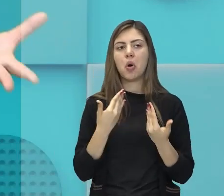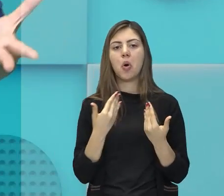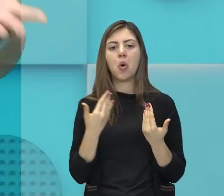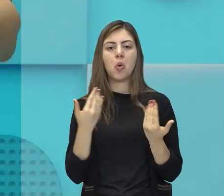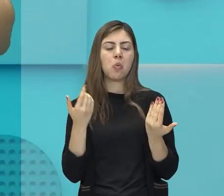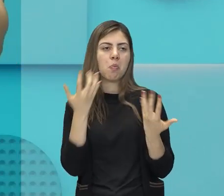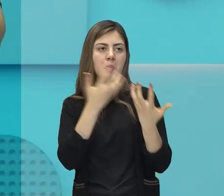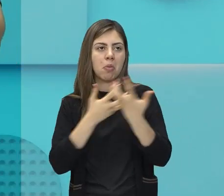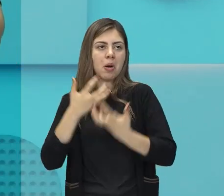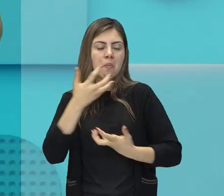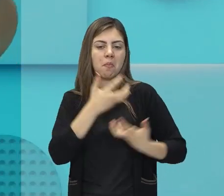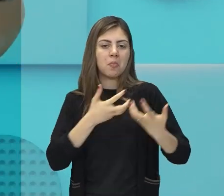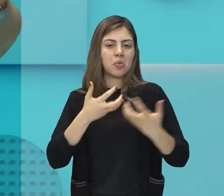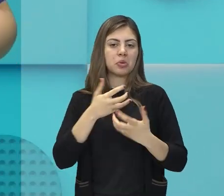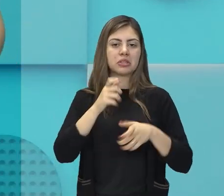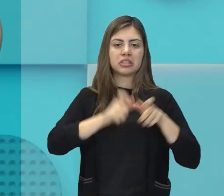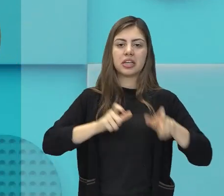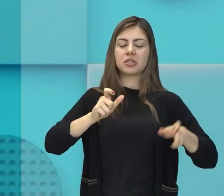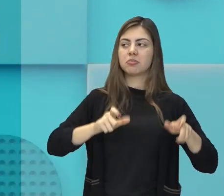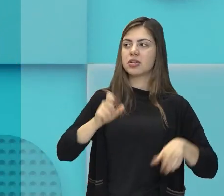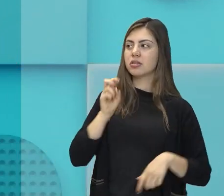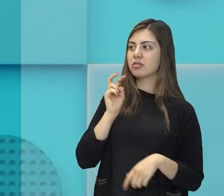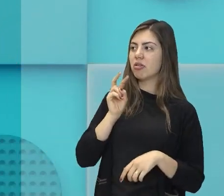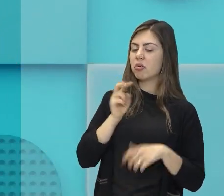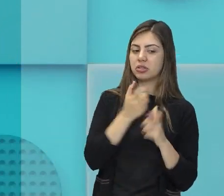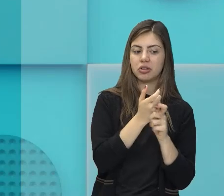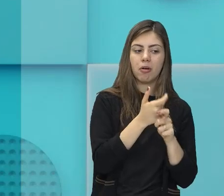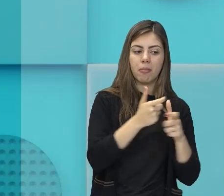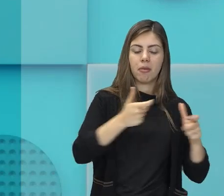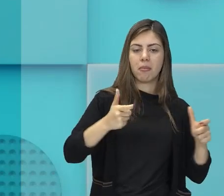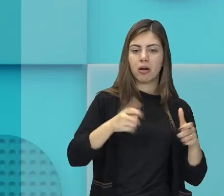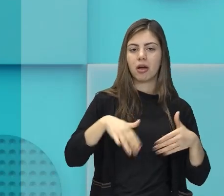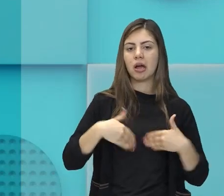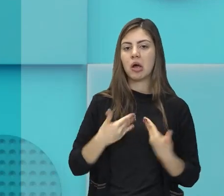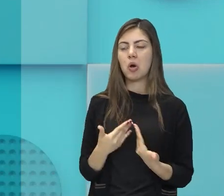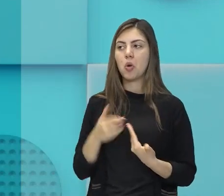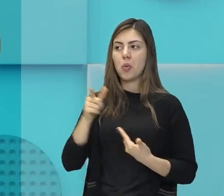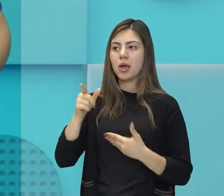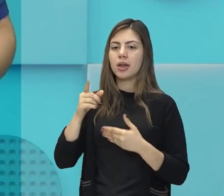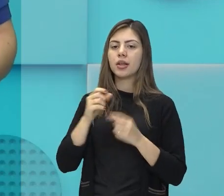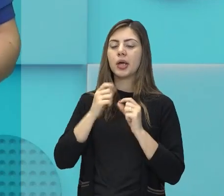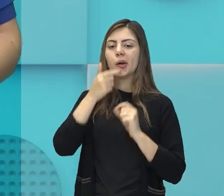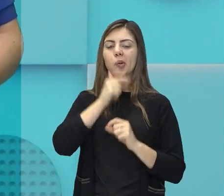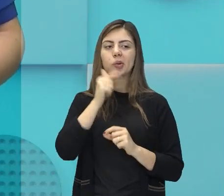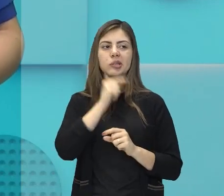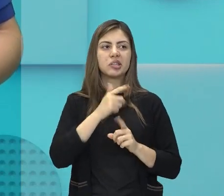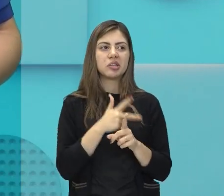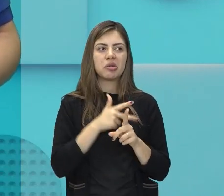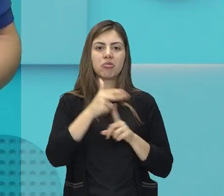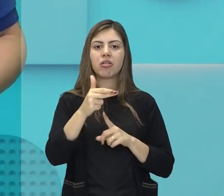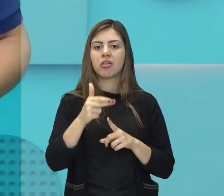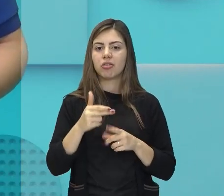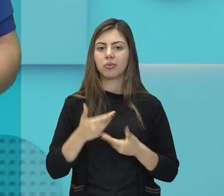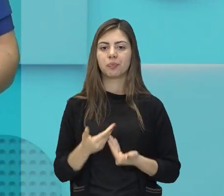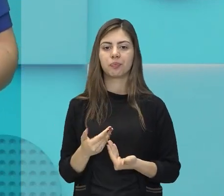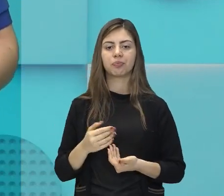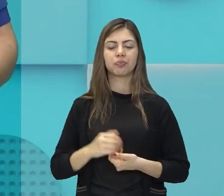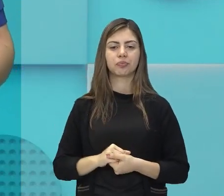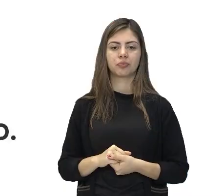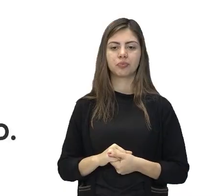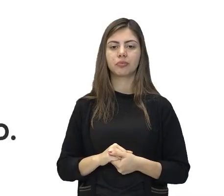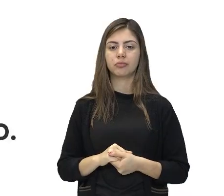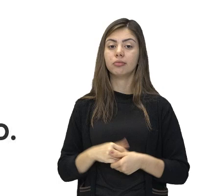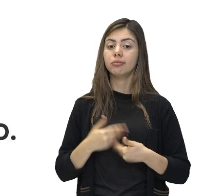que, de repente, ganhou algum prêmio, não é? Além disso, eu posso entrevistar alguém, vamos aí à cartela